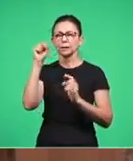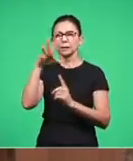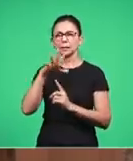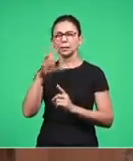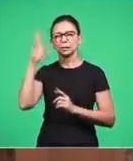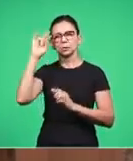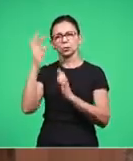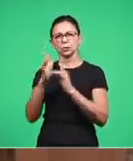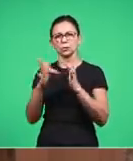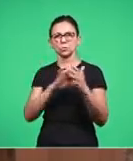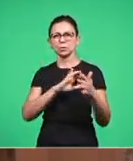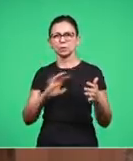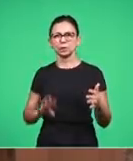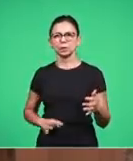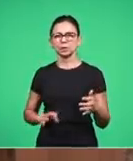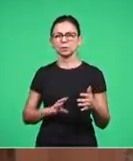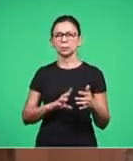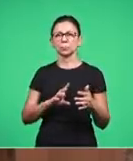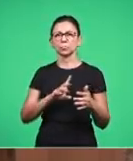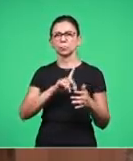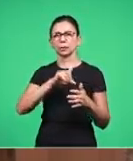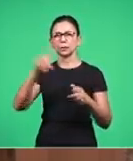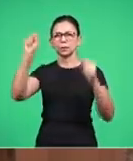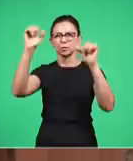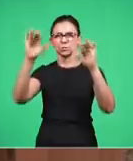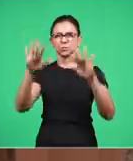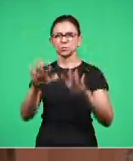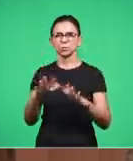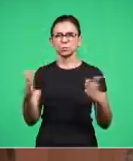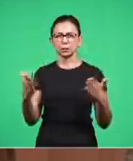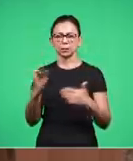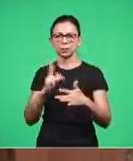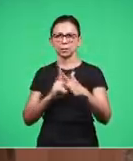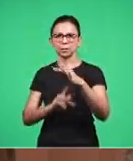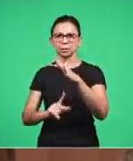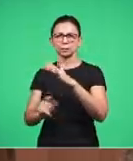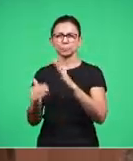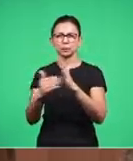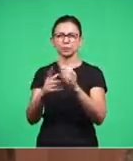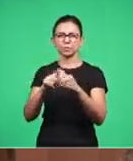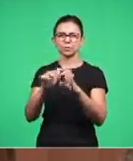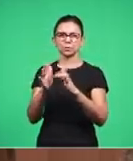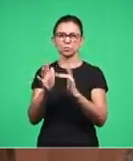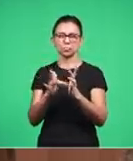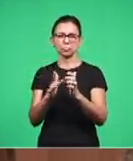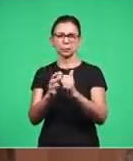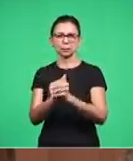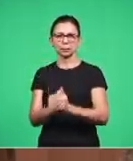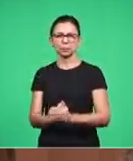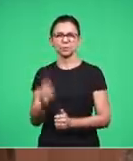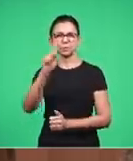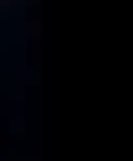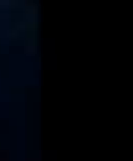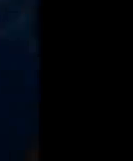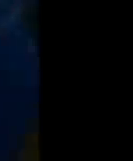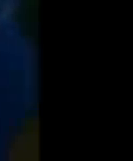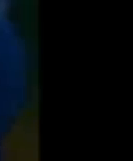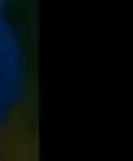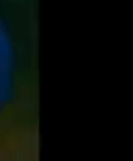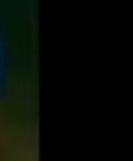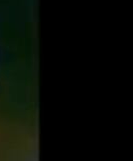Deus agora e até a volta do Senhor Jesus. Amém. Amém. A todos a paz do Senhor Jesus.